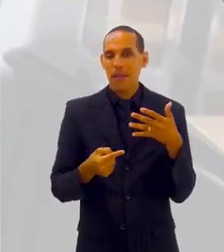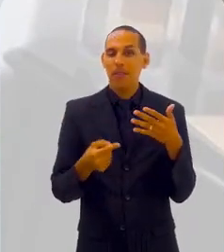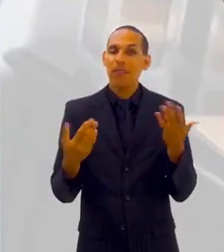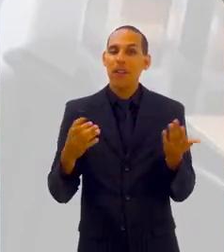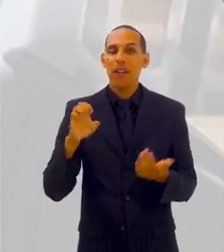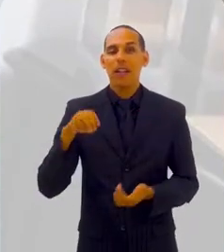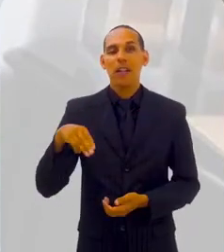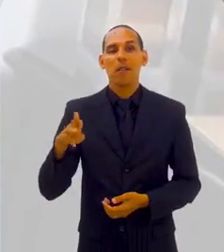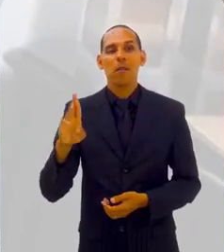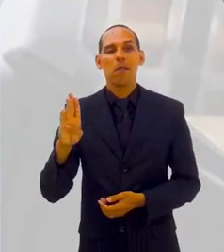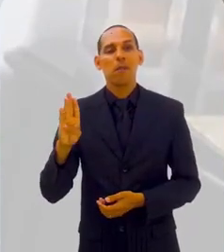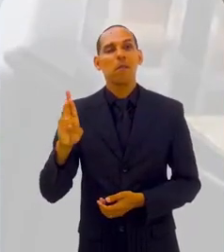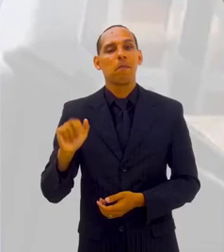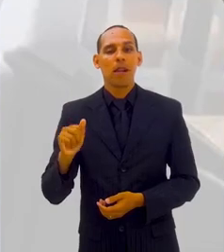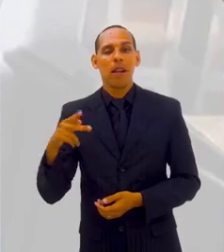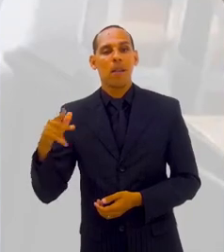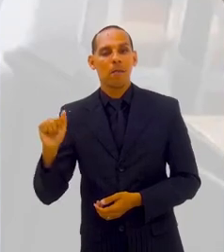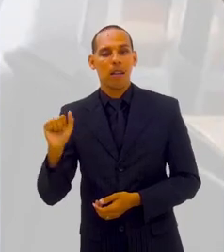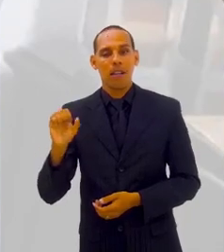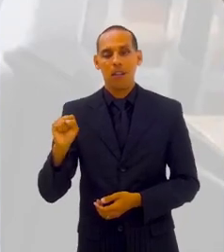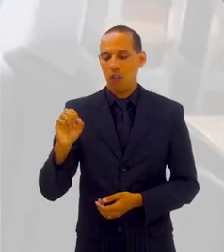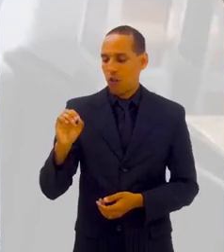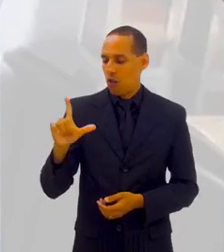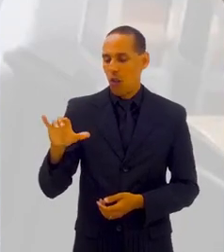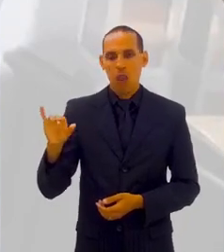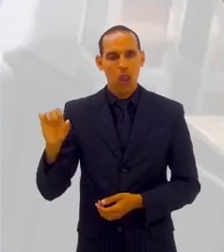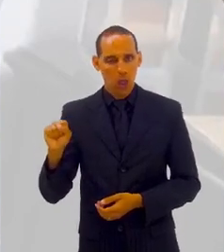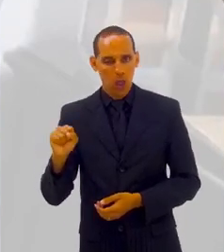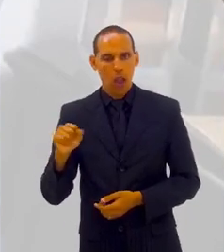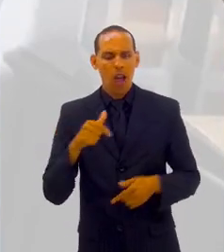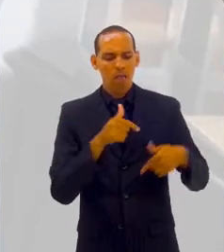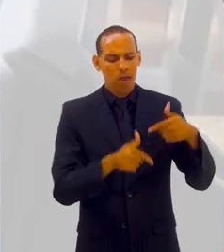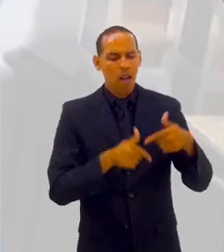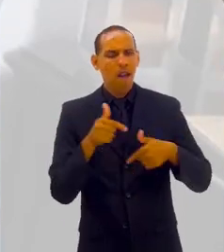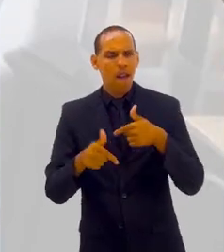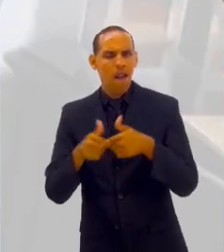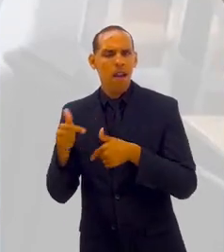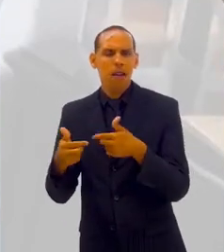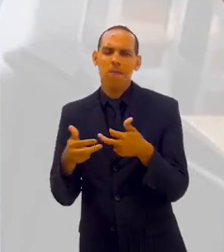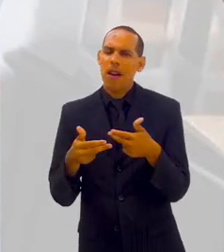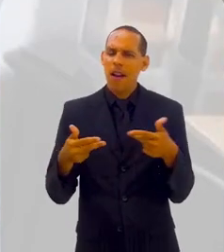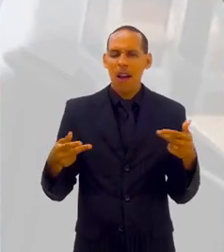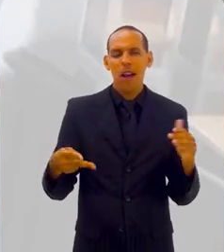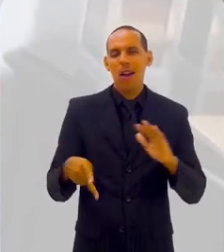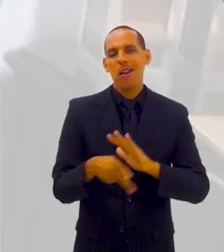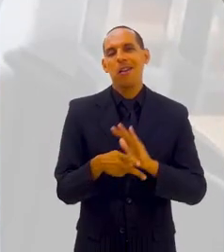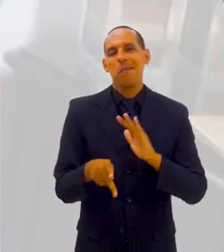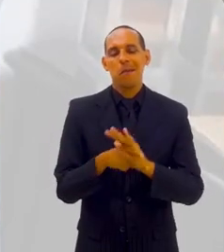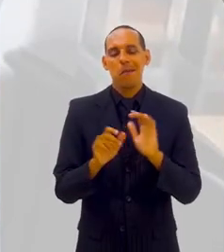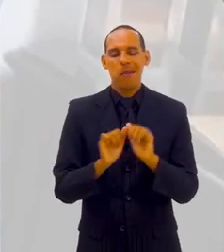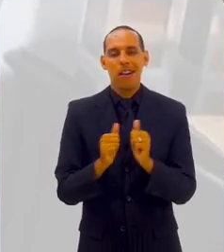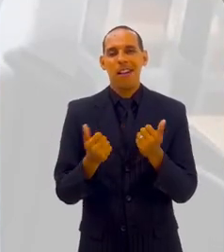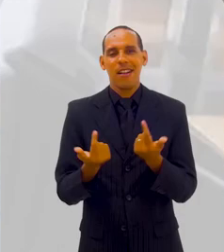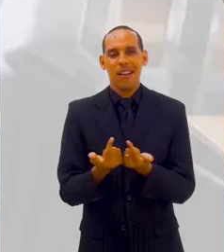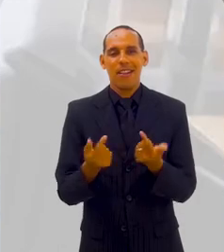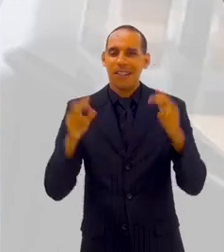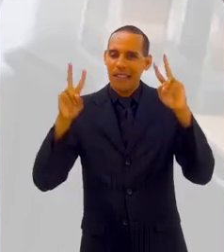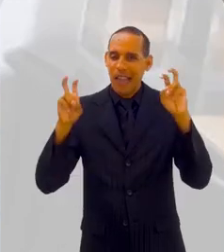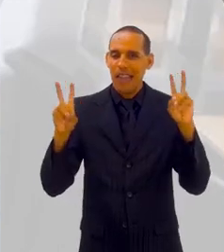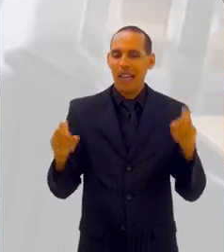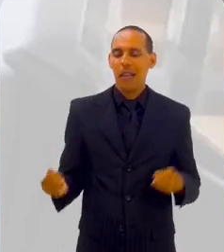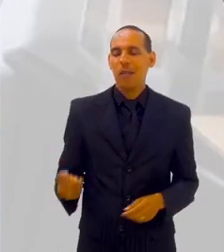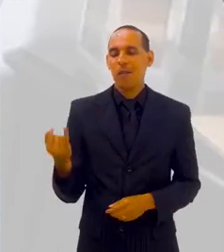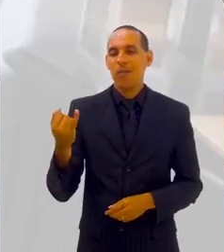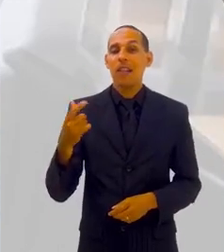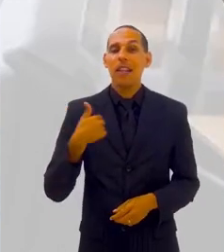Solos trabalha com muitos temas relevantes para essa, para as câmaras temáticas da Alerj, e eu acho